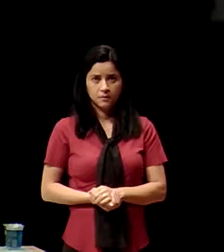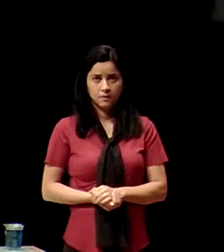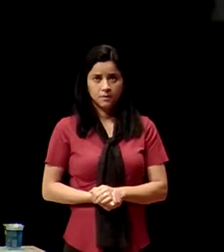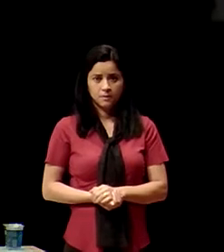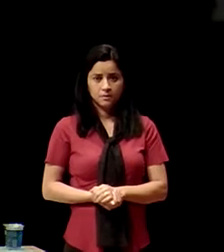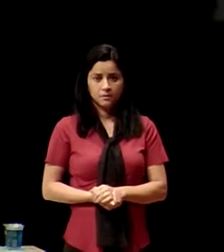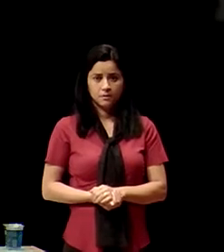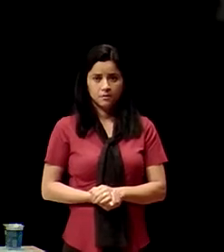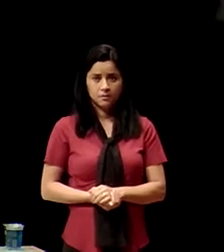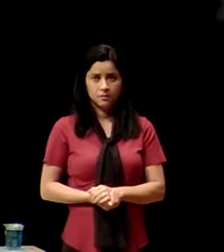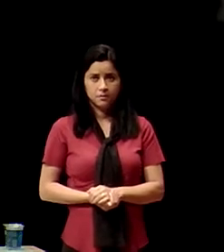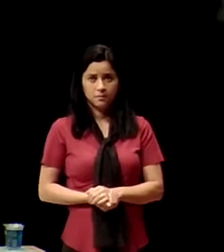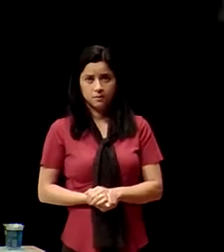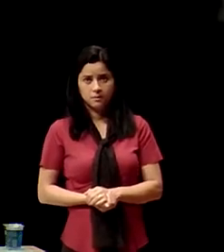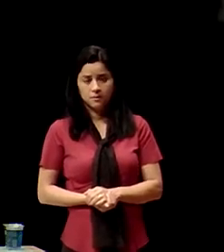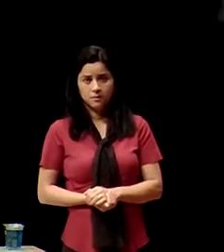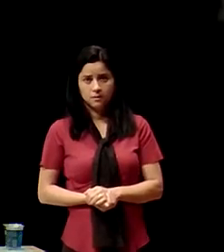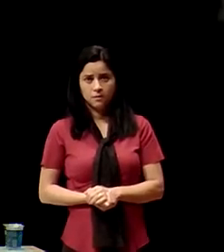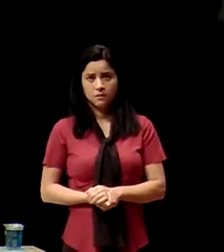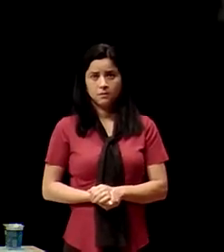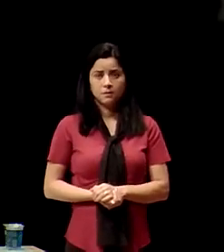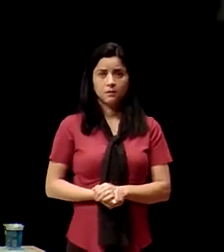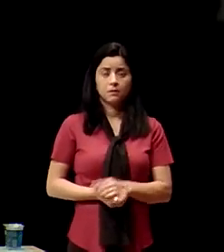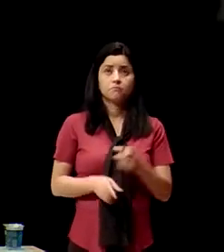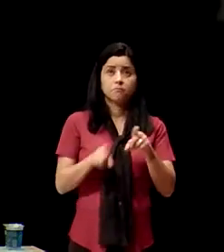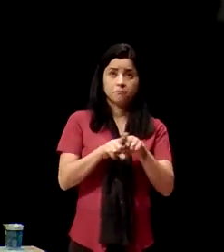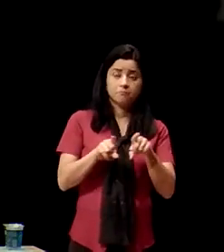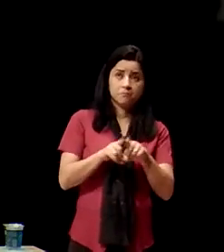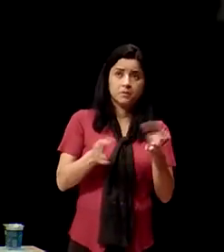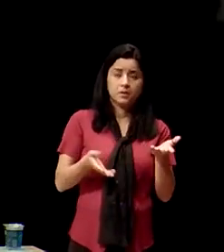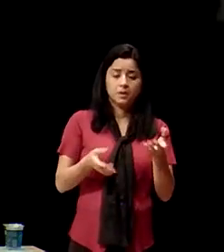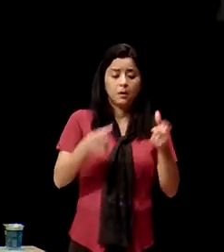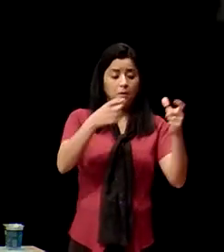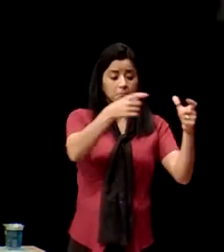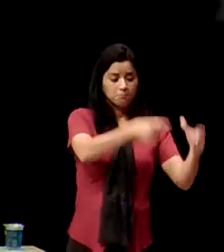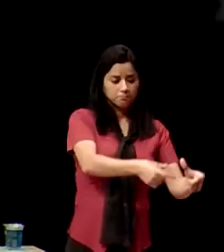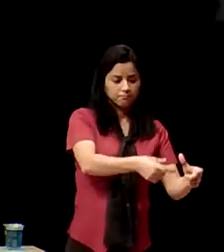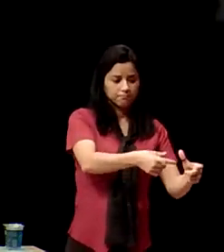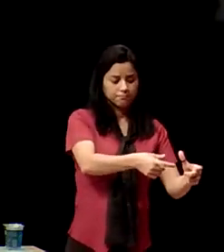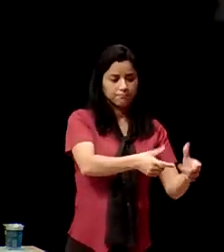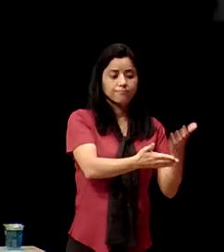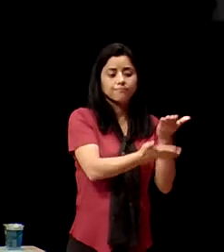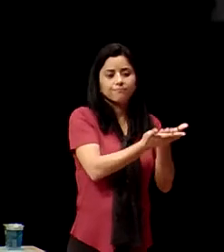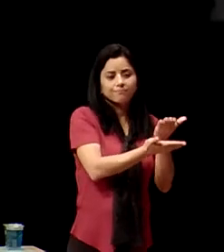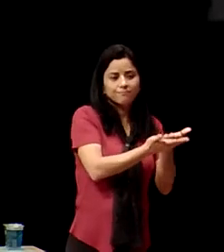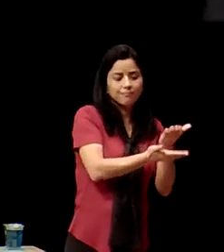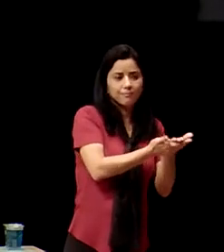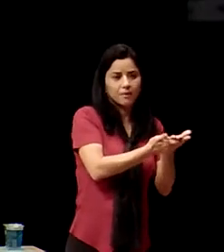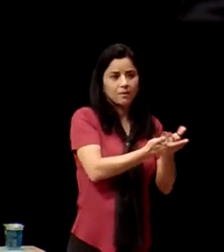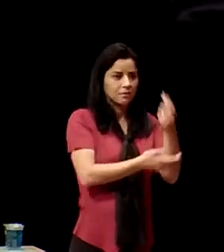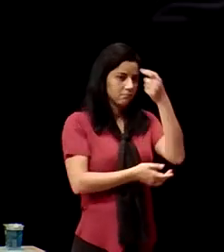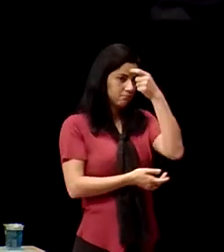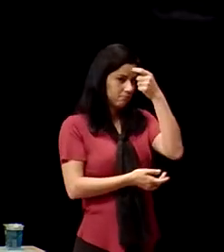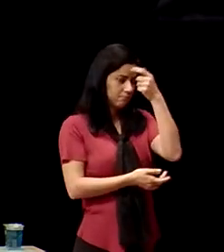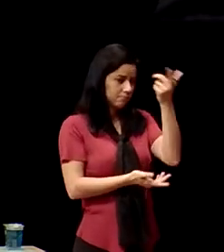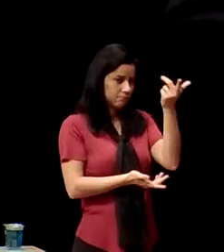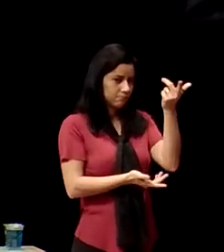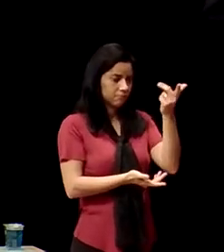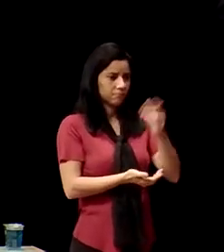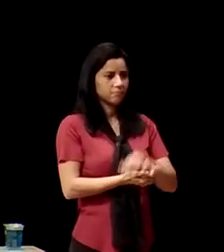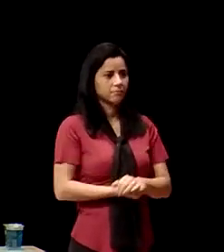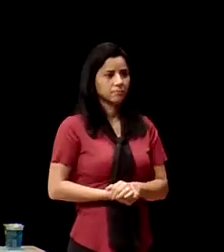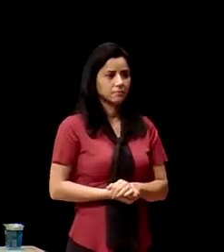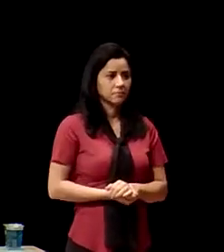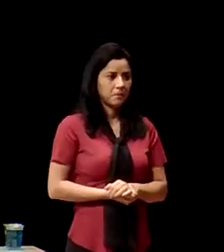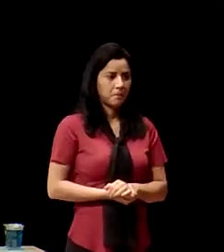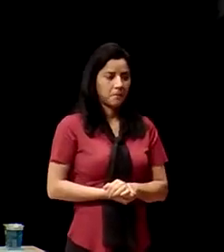and the fields of civic activities. Também para o campo das atividades cívicas e mentais. And